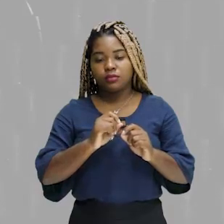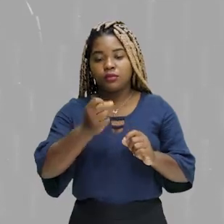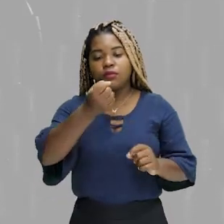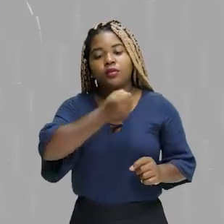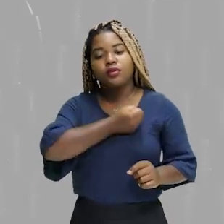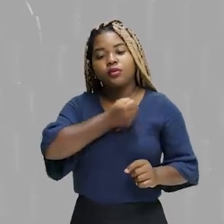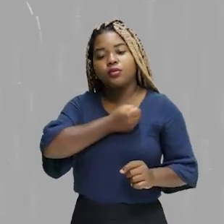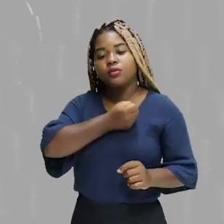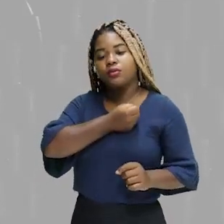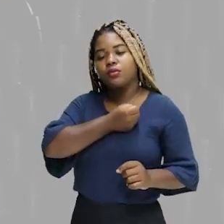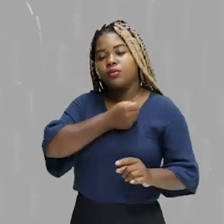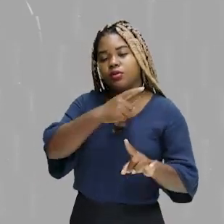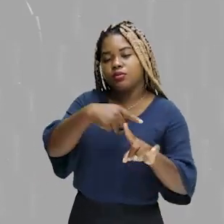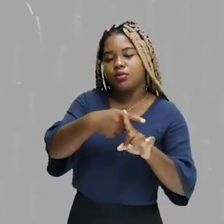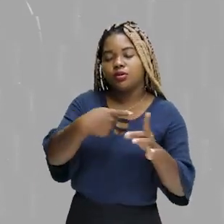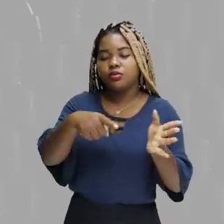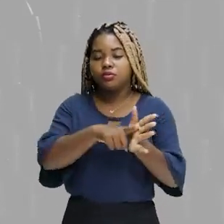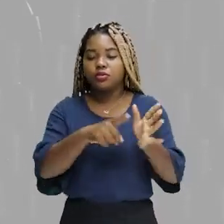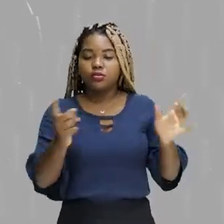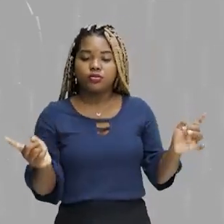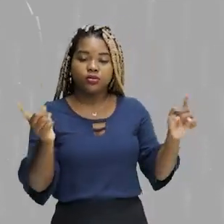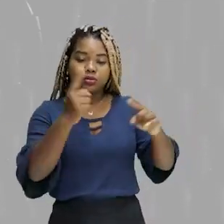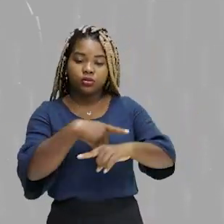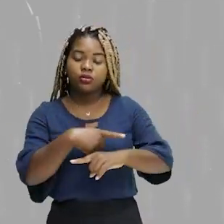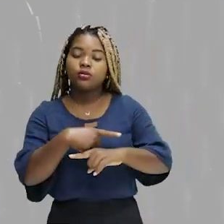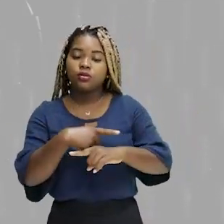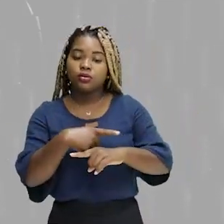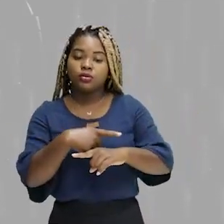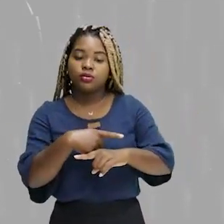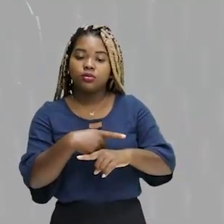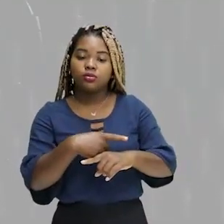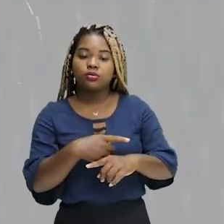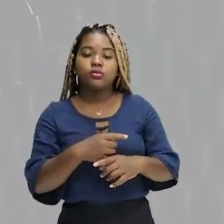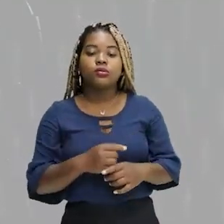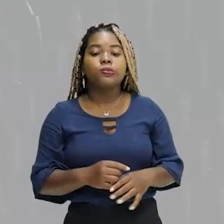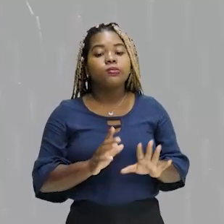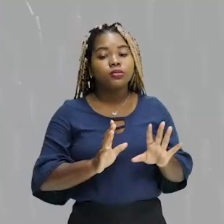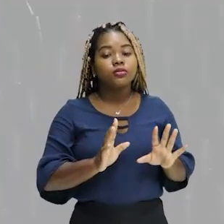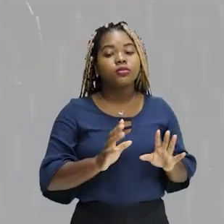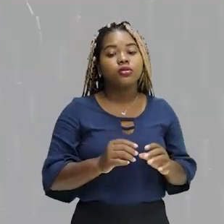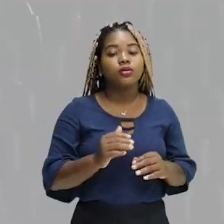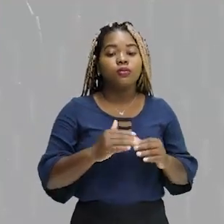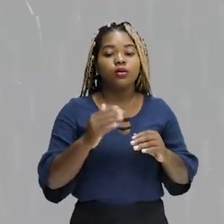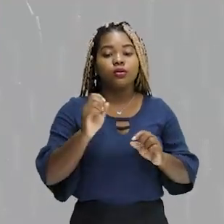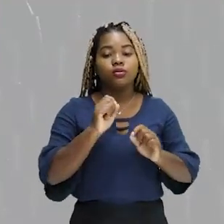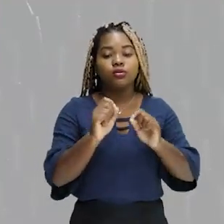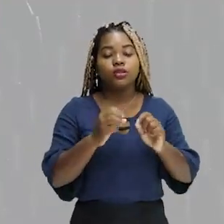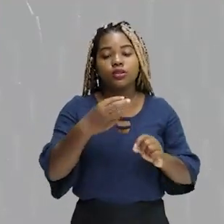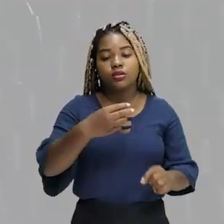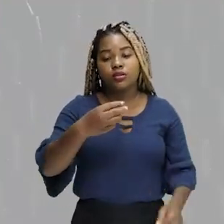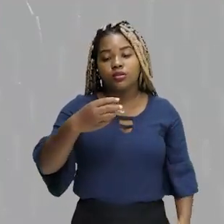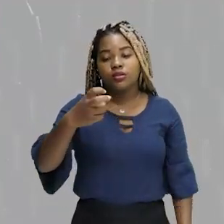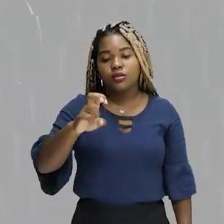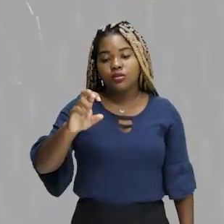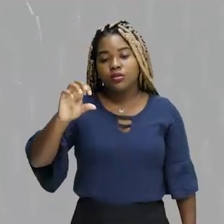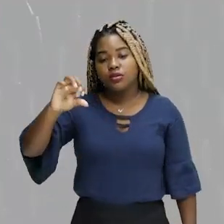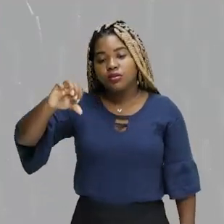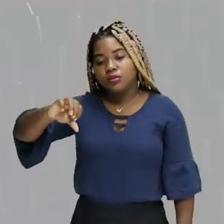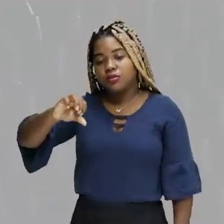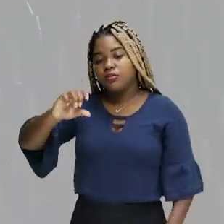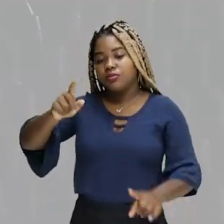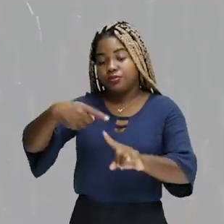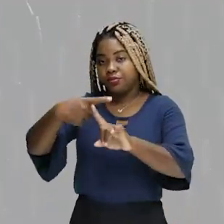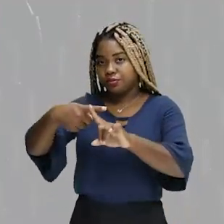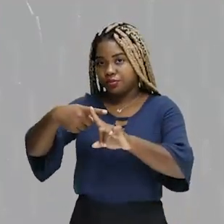números com sinais contrários, né? Então, nós vamos manter o sinal do maior. Quem é o maior? É o